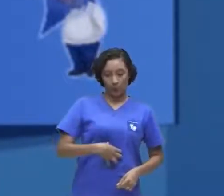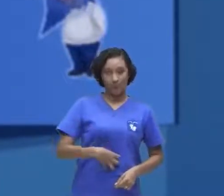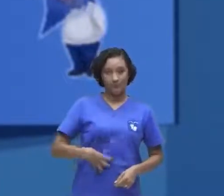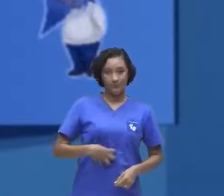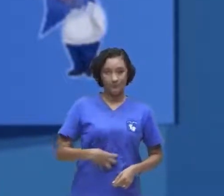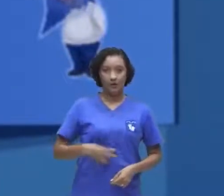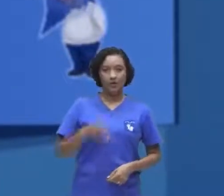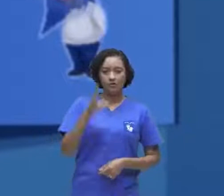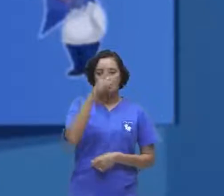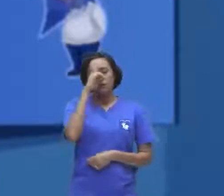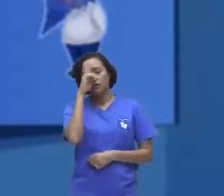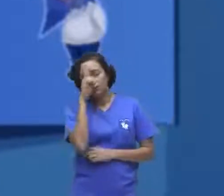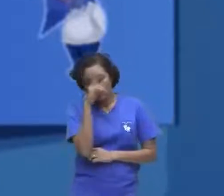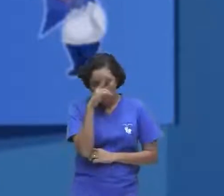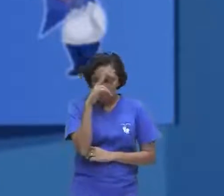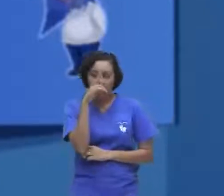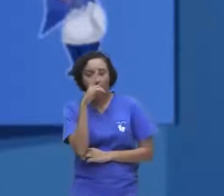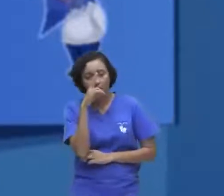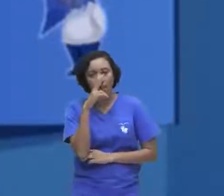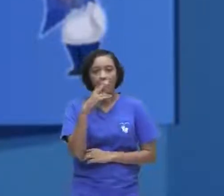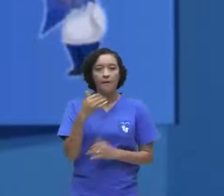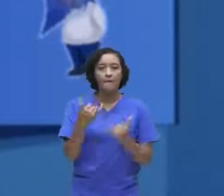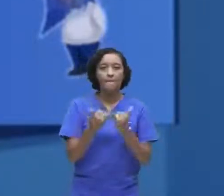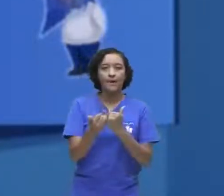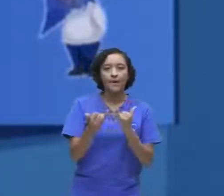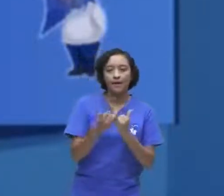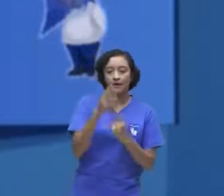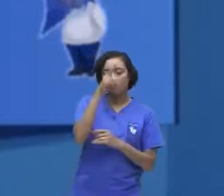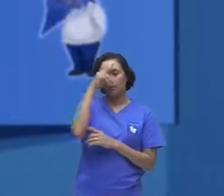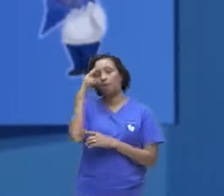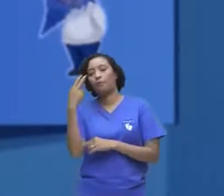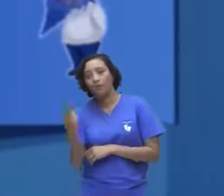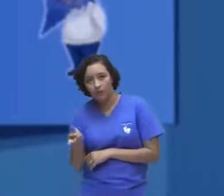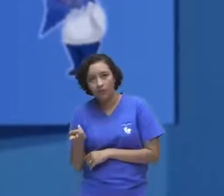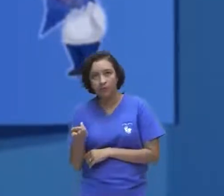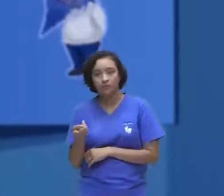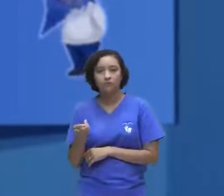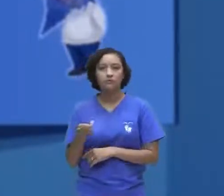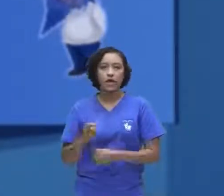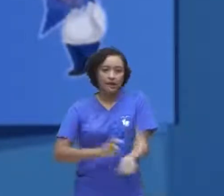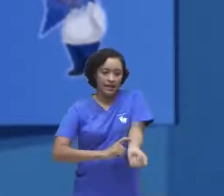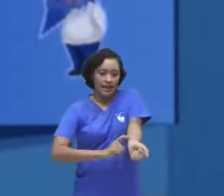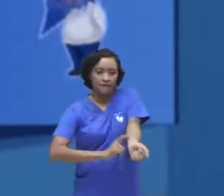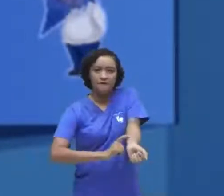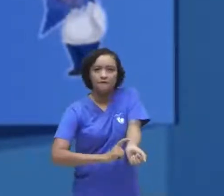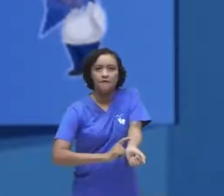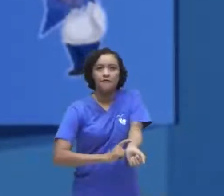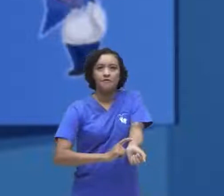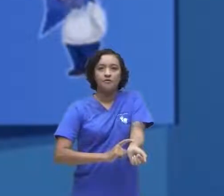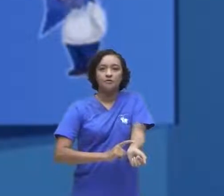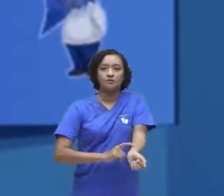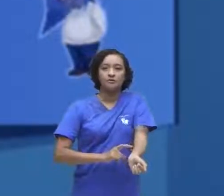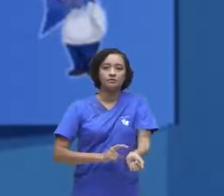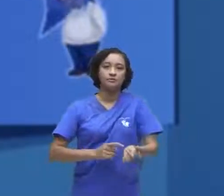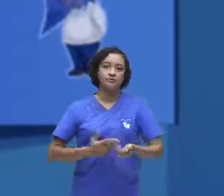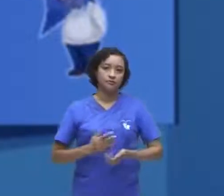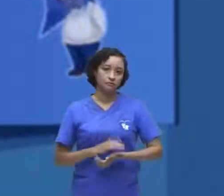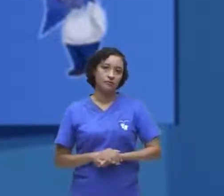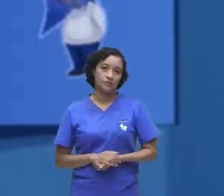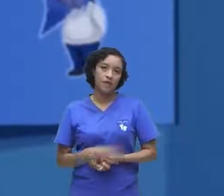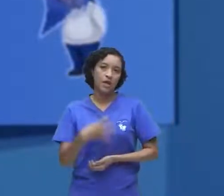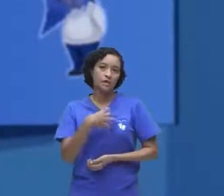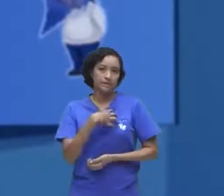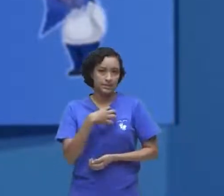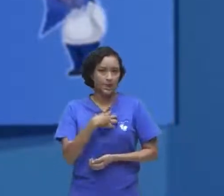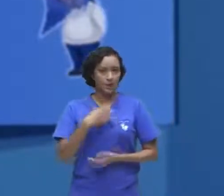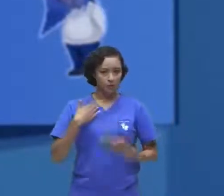desmaio, parece que vai... Eles chamam muito, tô nervoso, né? Aquele nervosismo demais, né? E tem a sensação no corpo